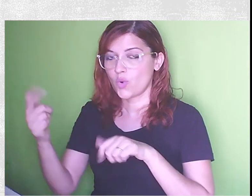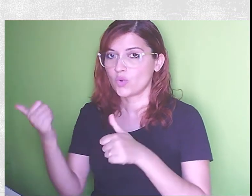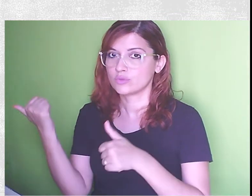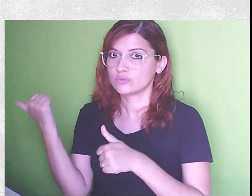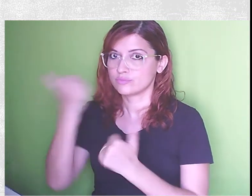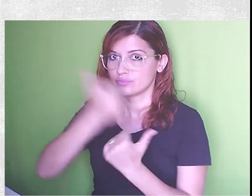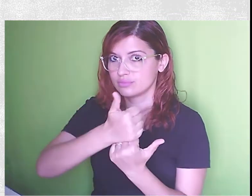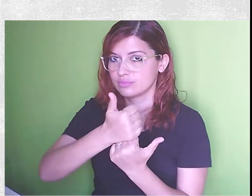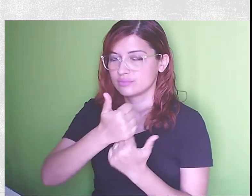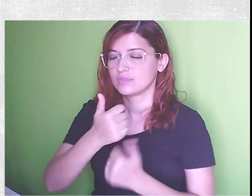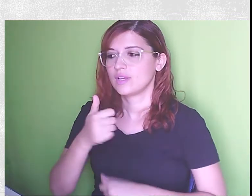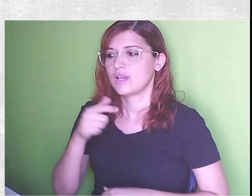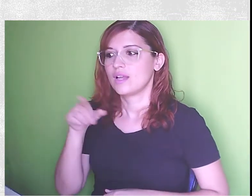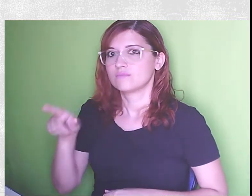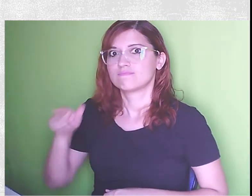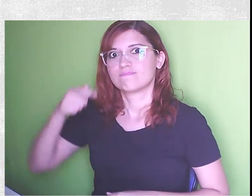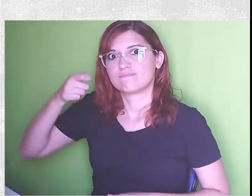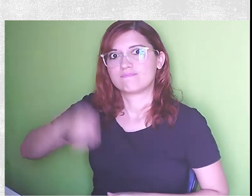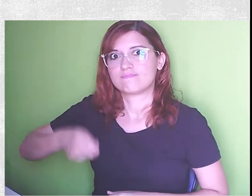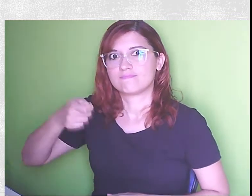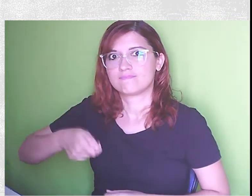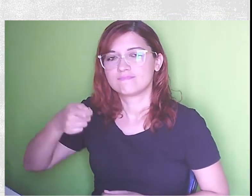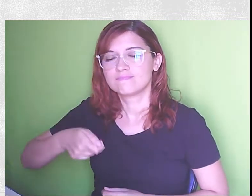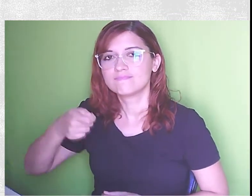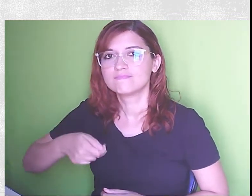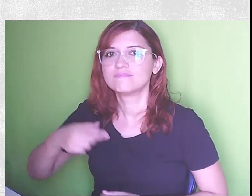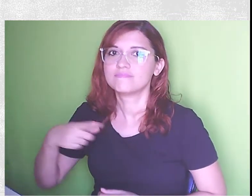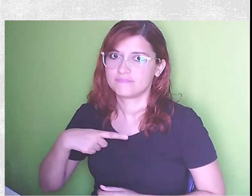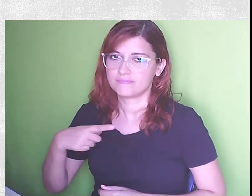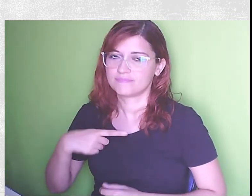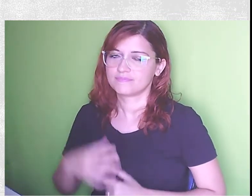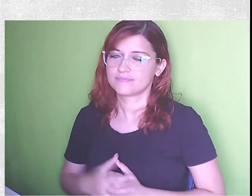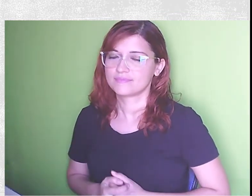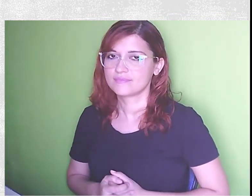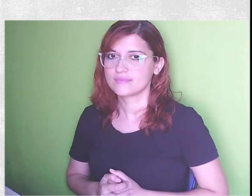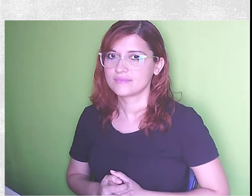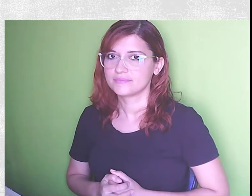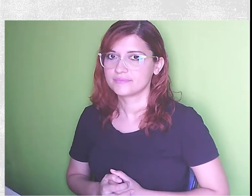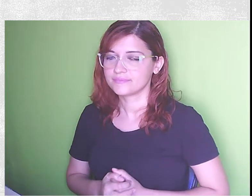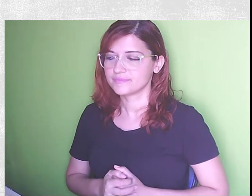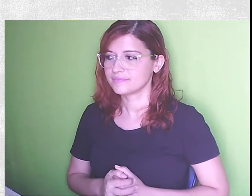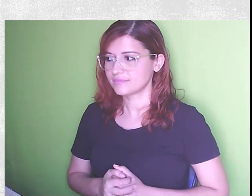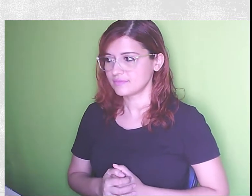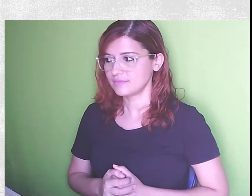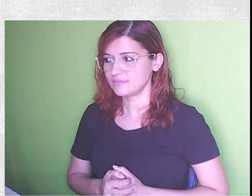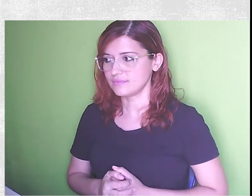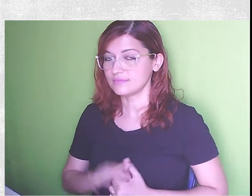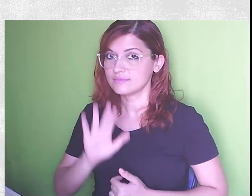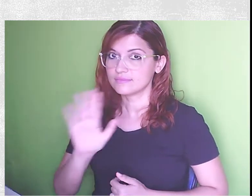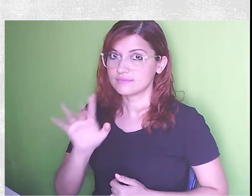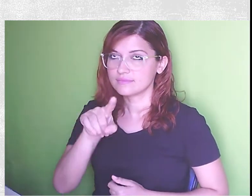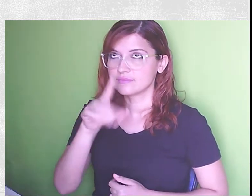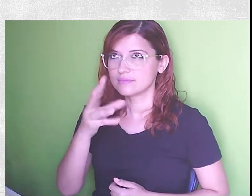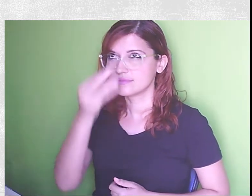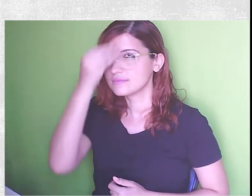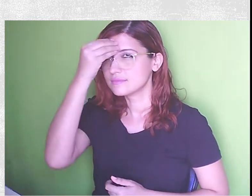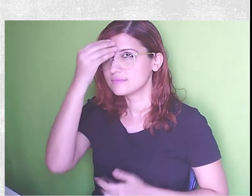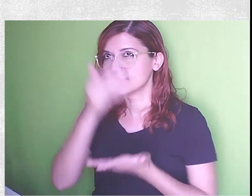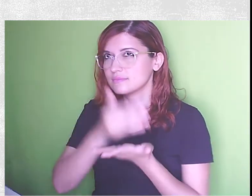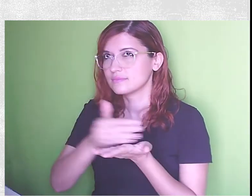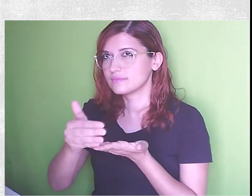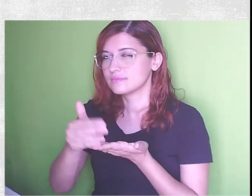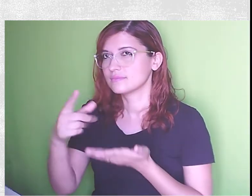e também seu sucessor. E eles eram bem autoritários.